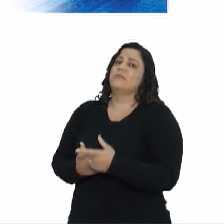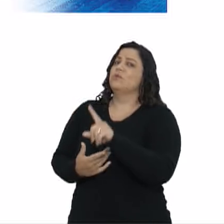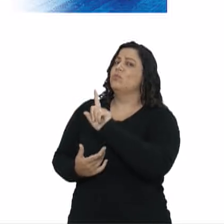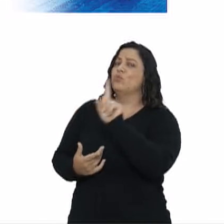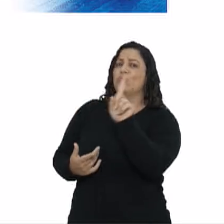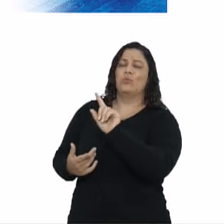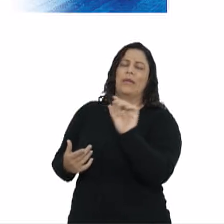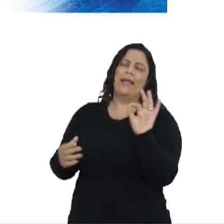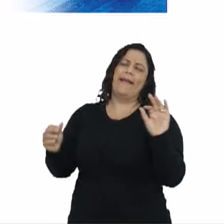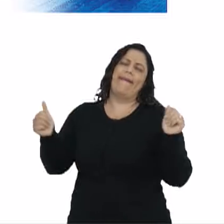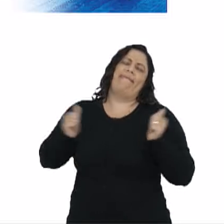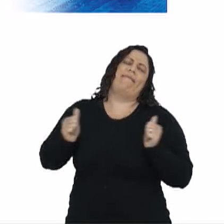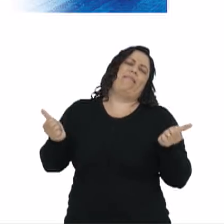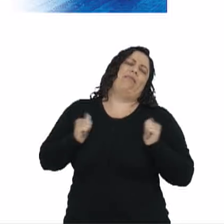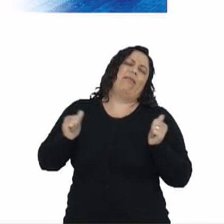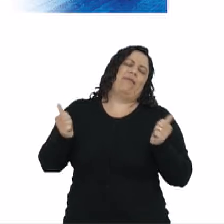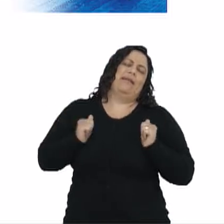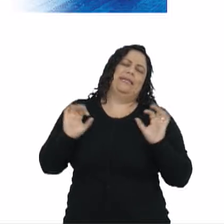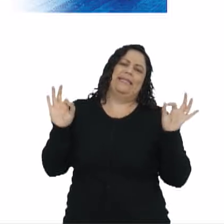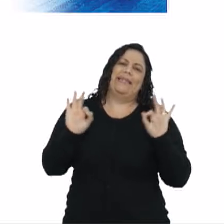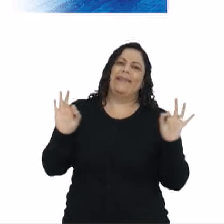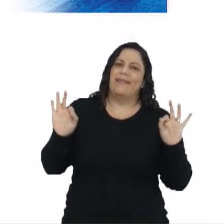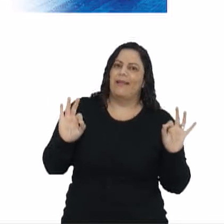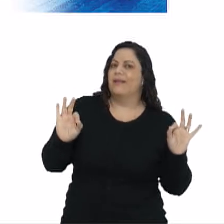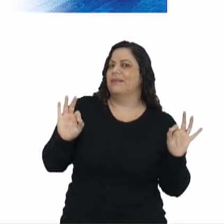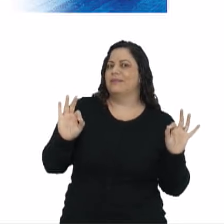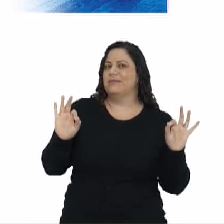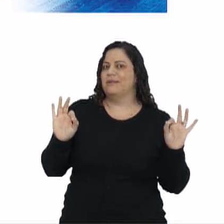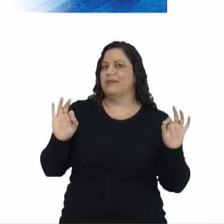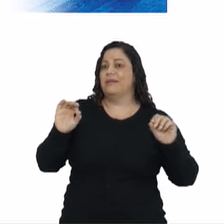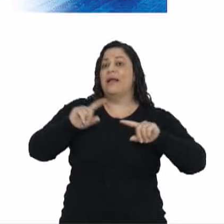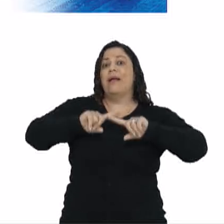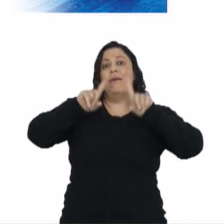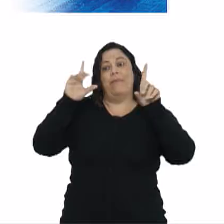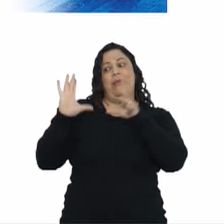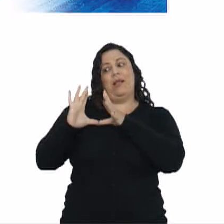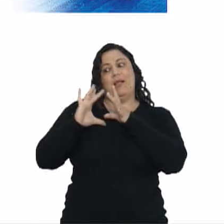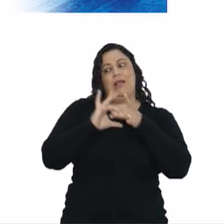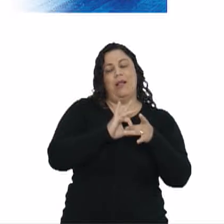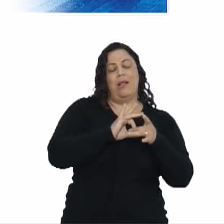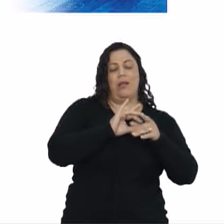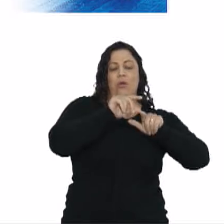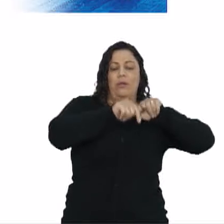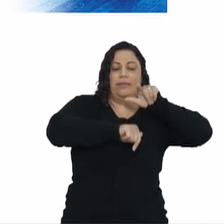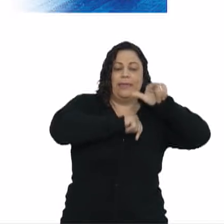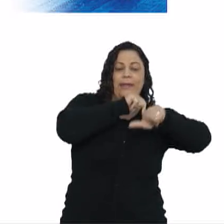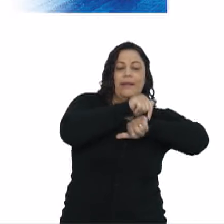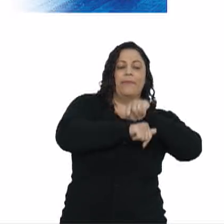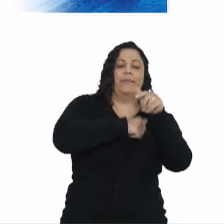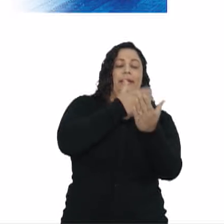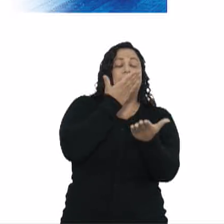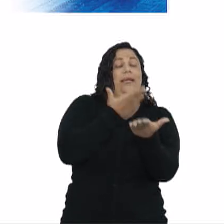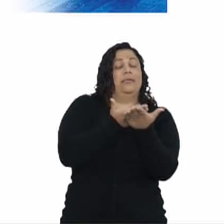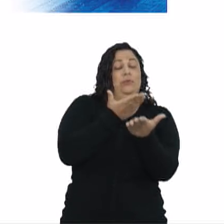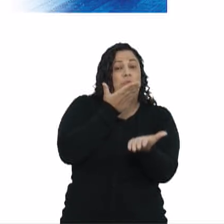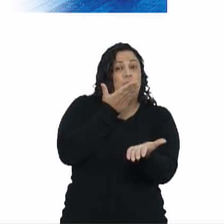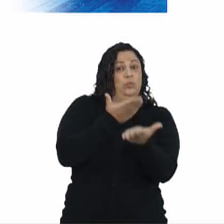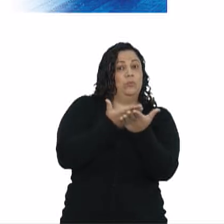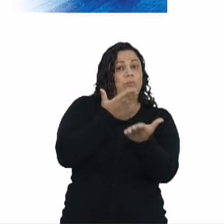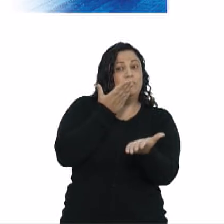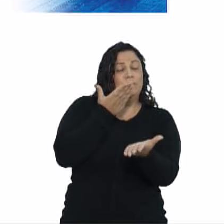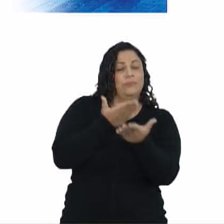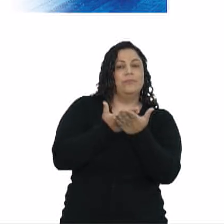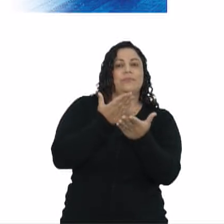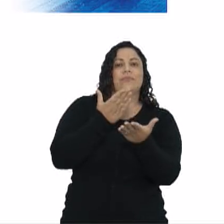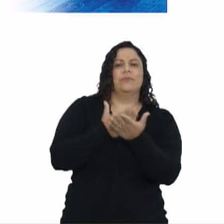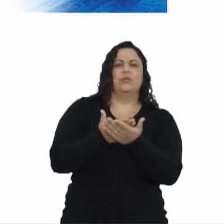nada. Por ócio criativo, entende-se a união entre trabalho, estudo e lazer, de forma que alguém